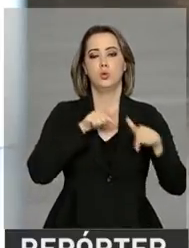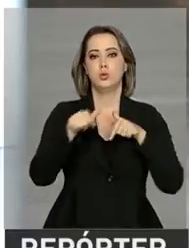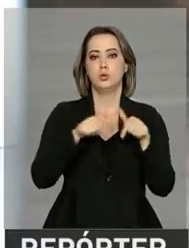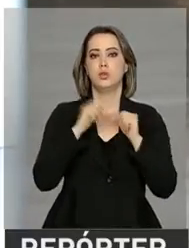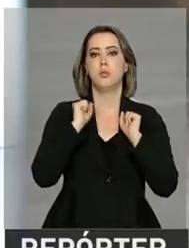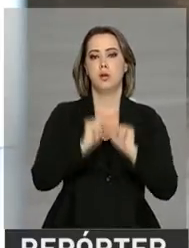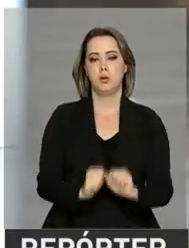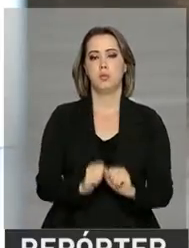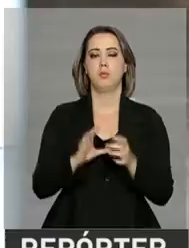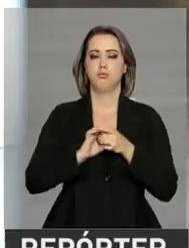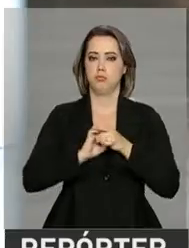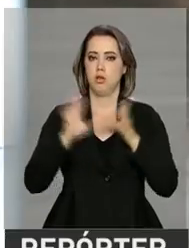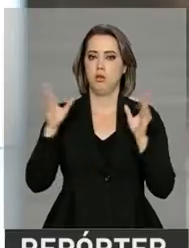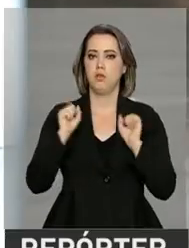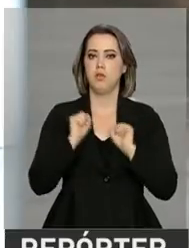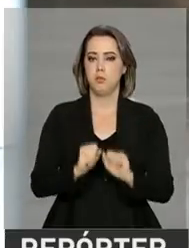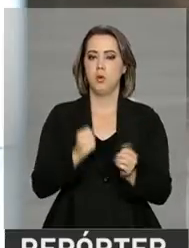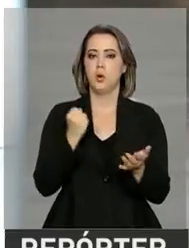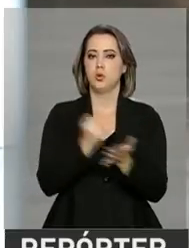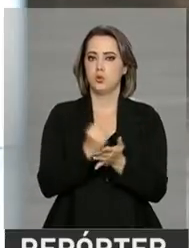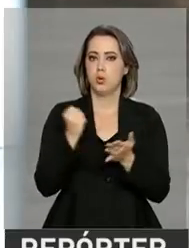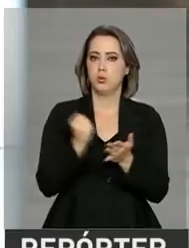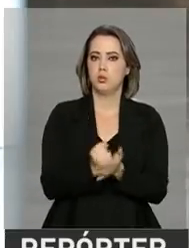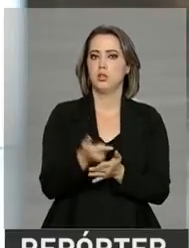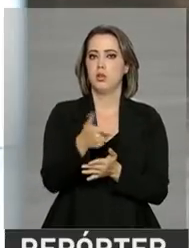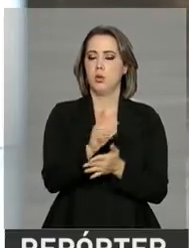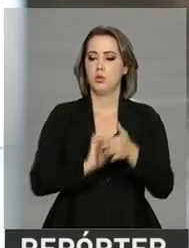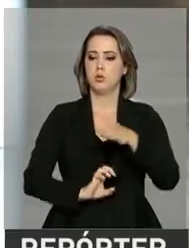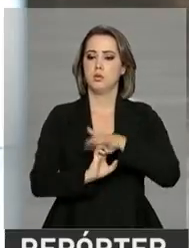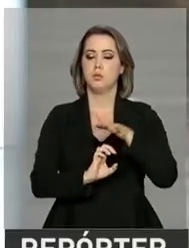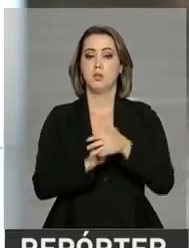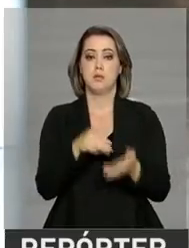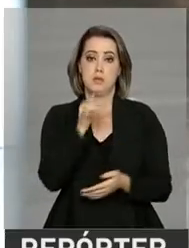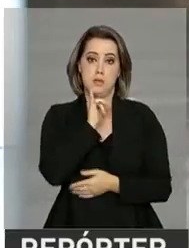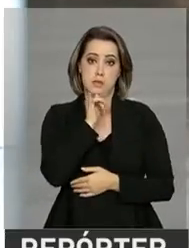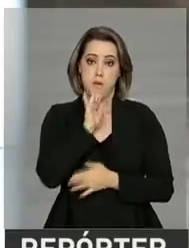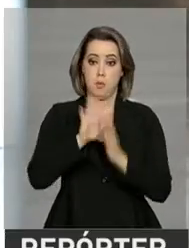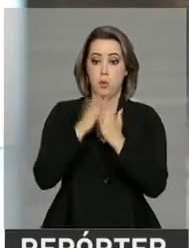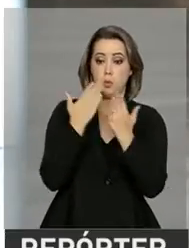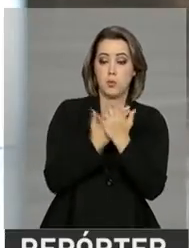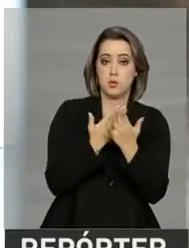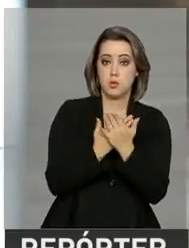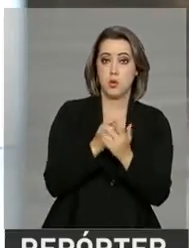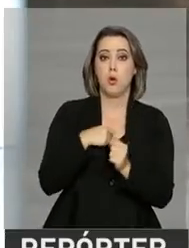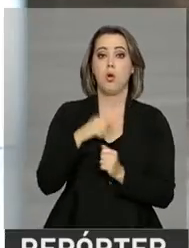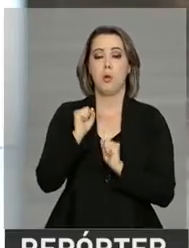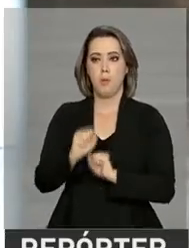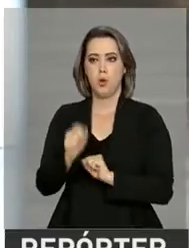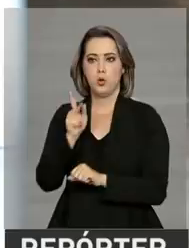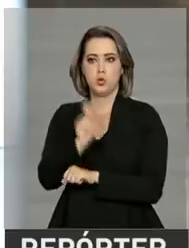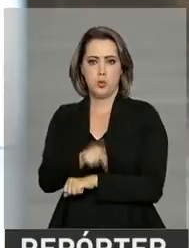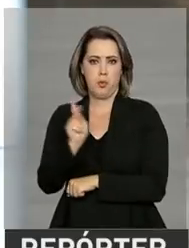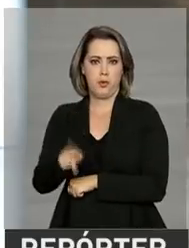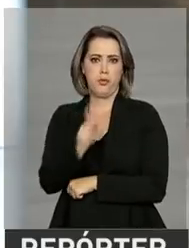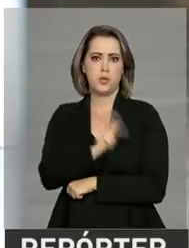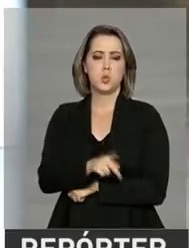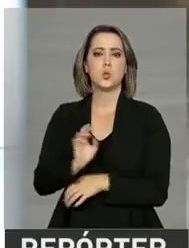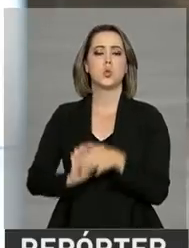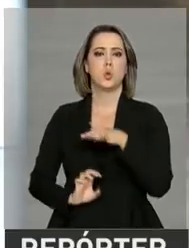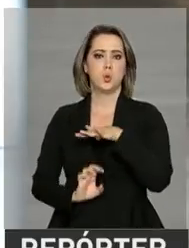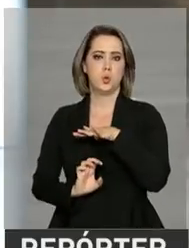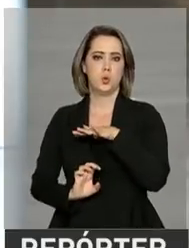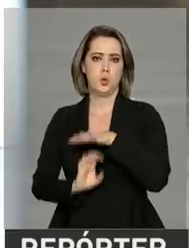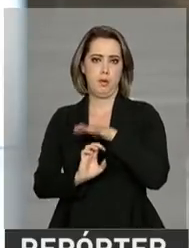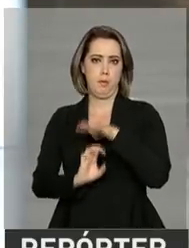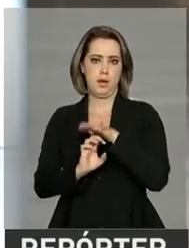ser terceirizadas. Numa escola, por exemplo, professores poderão ser terceirizados. Num hospital, médicos e enfermeiros também poderão